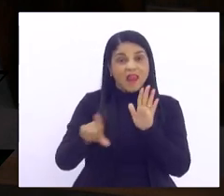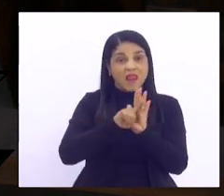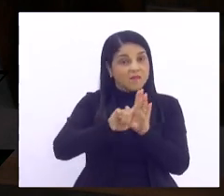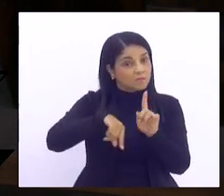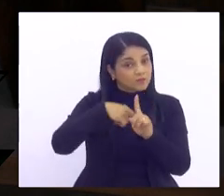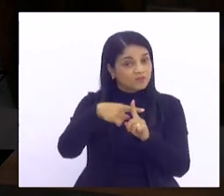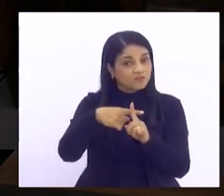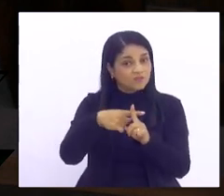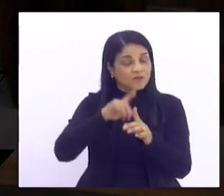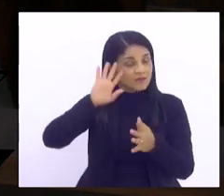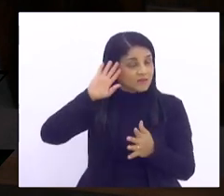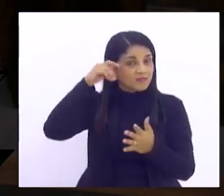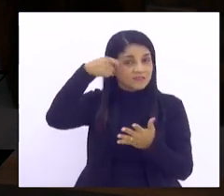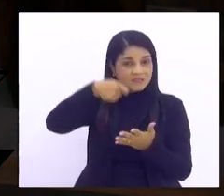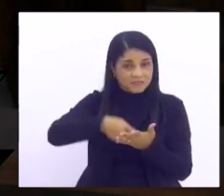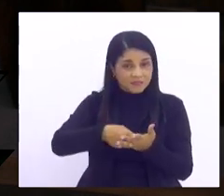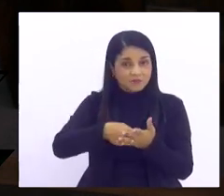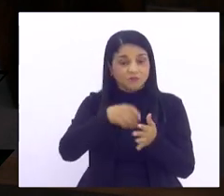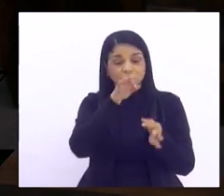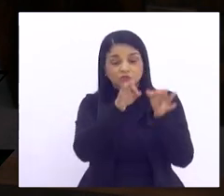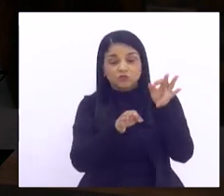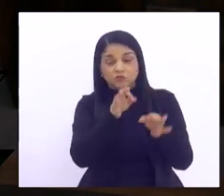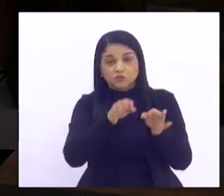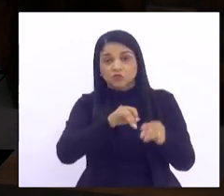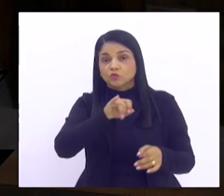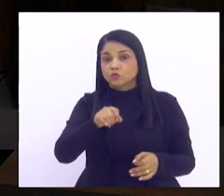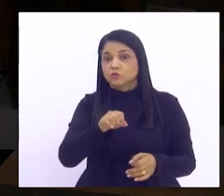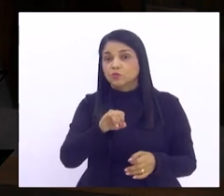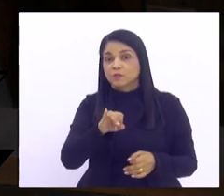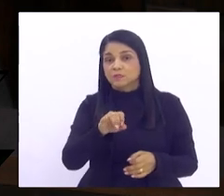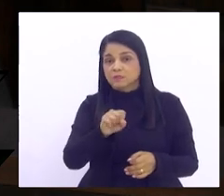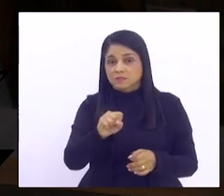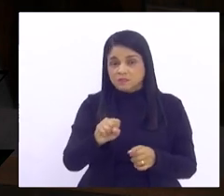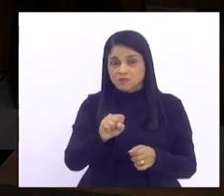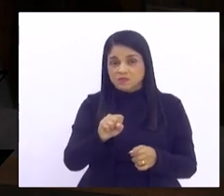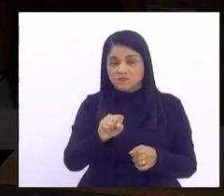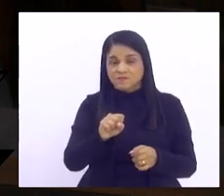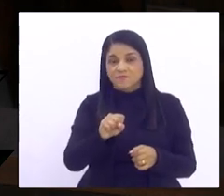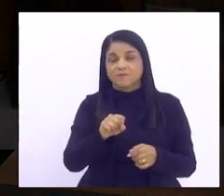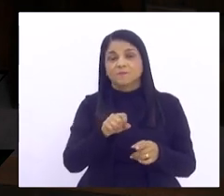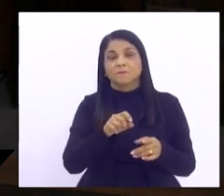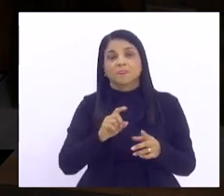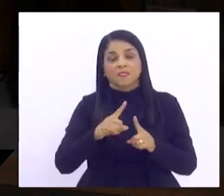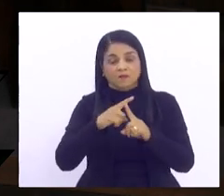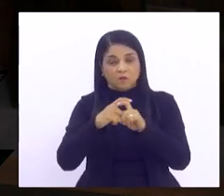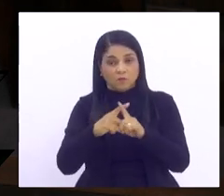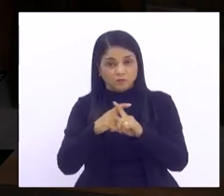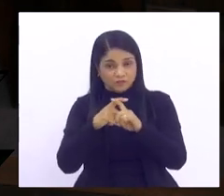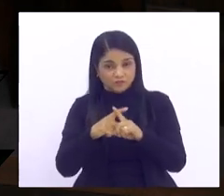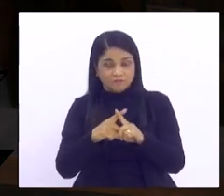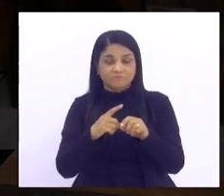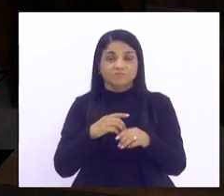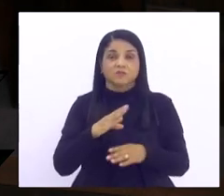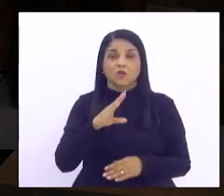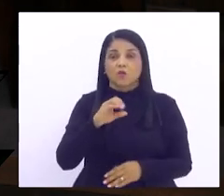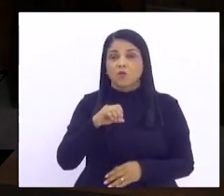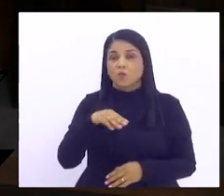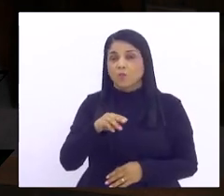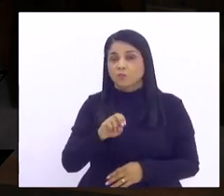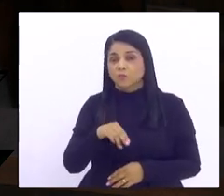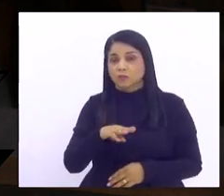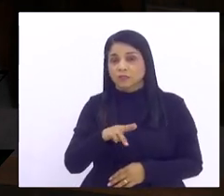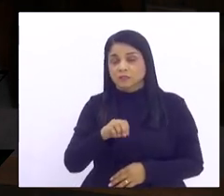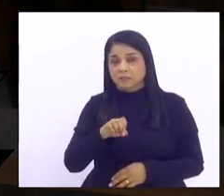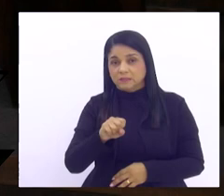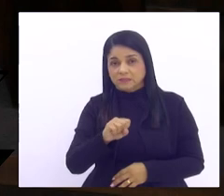com as decisões dos juízes dos regimes. Regime nazista, regime comunista, tudo estava dentro da